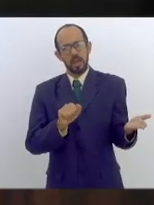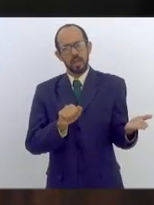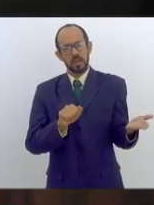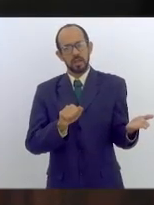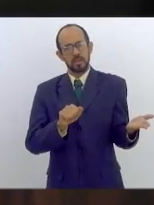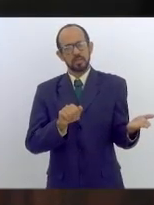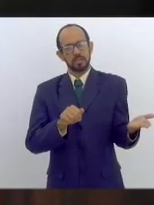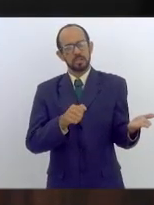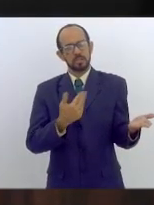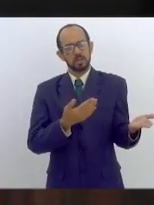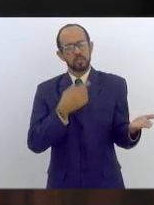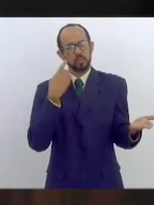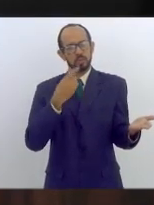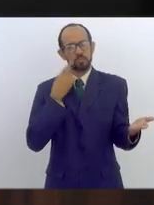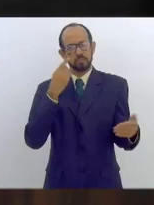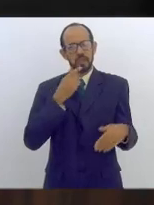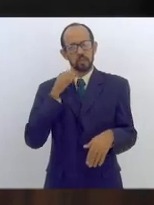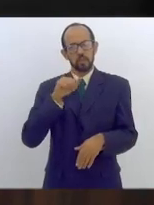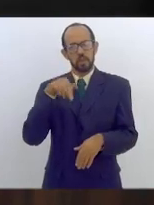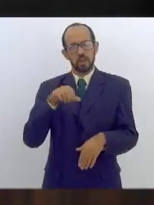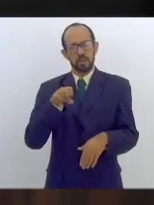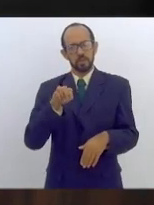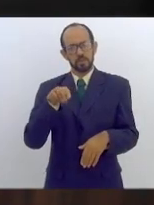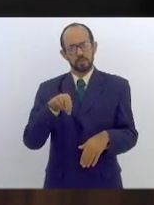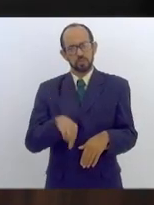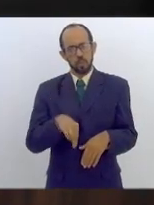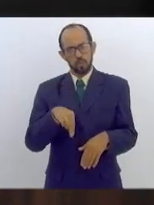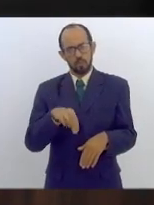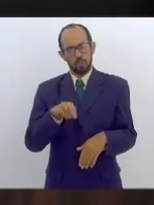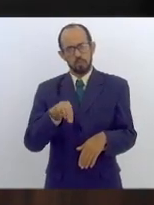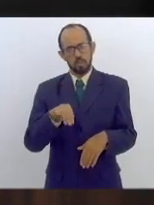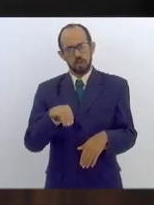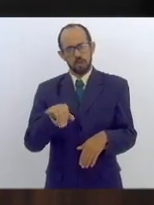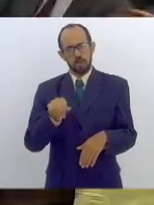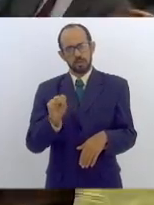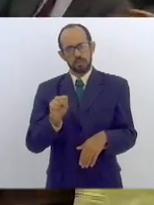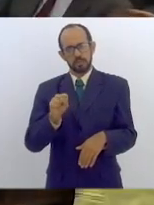Deputado Anderson Moraes.